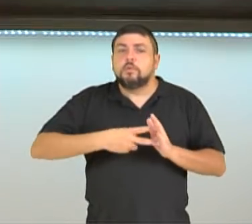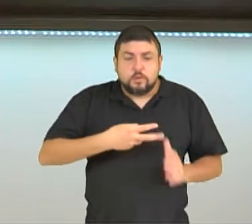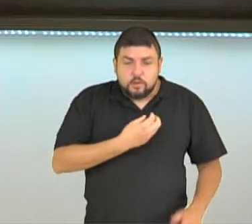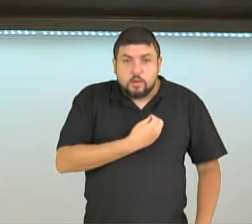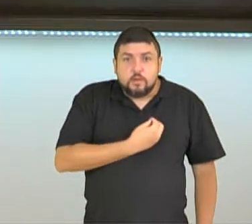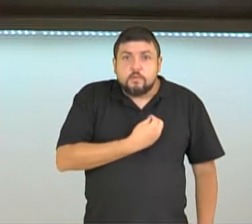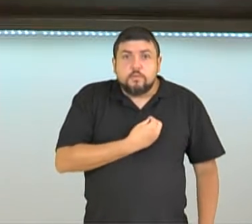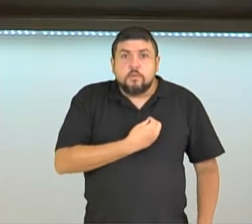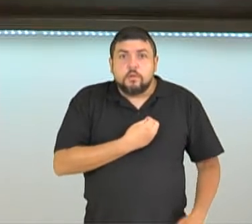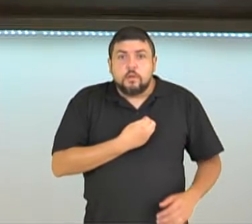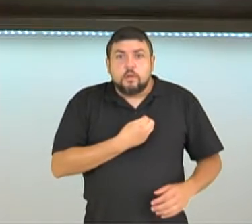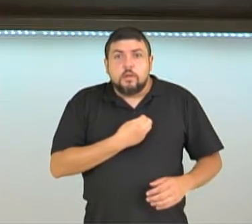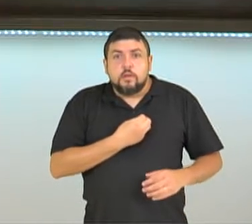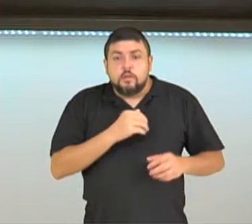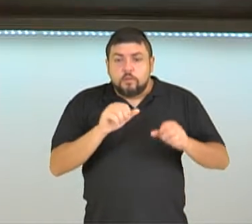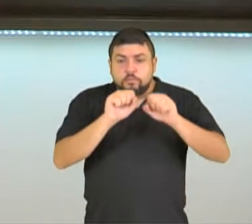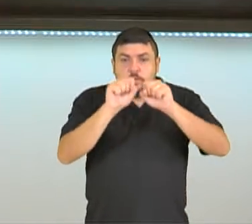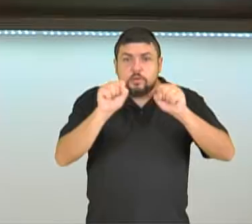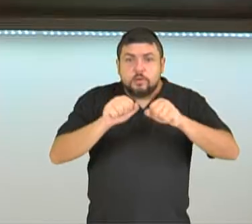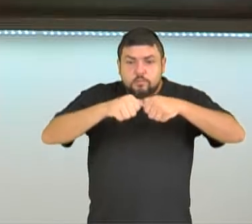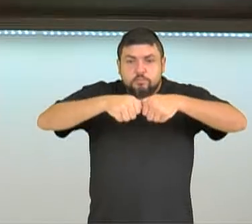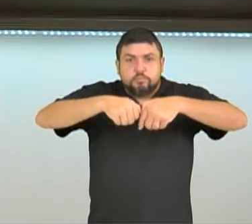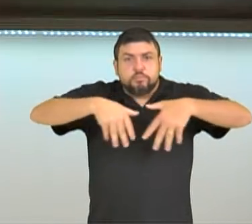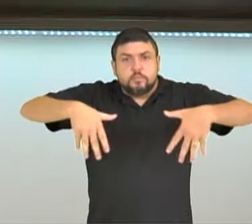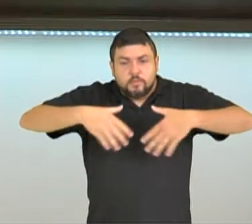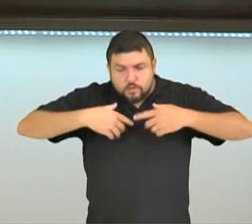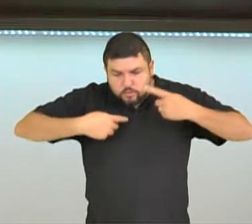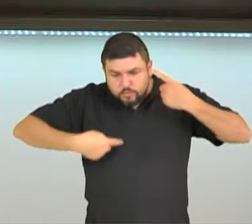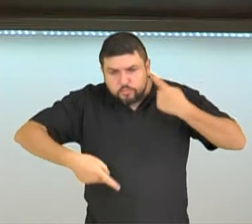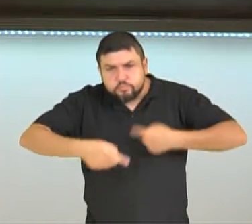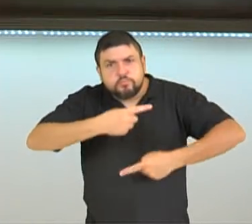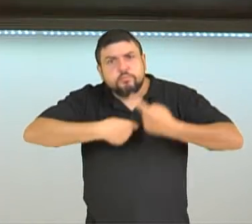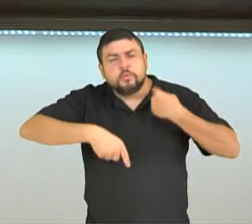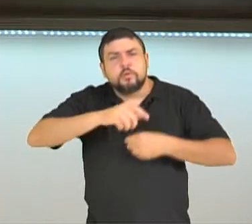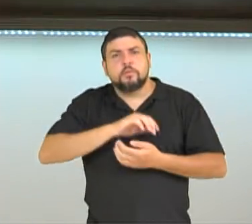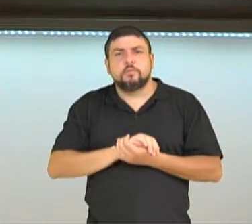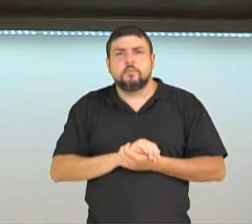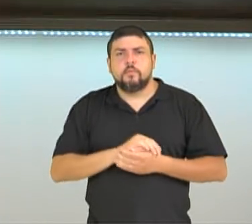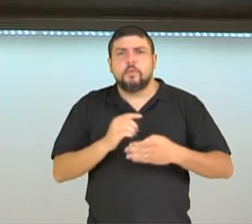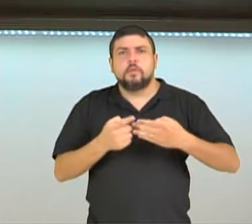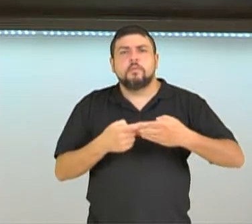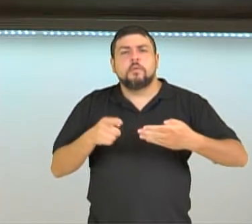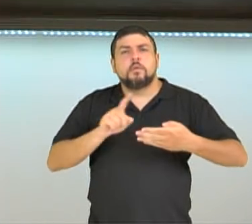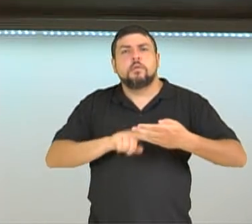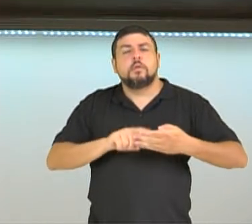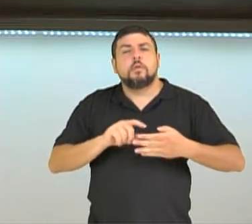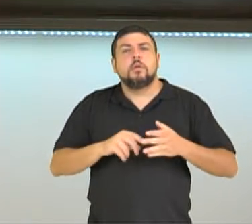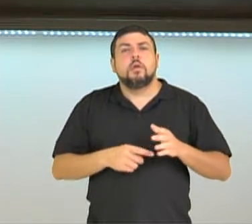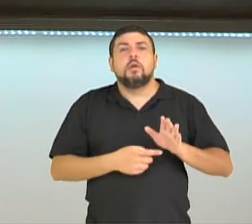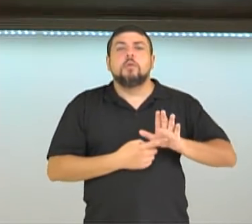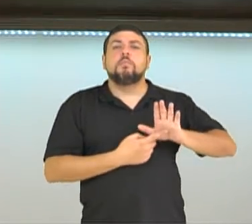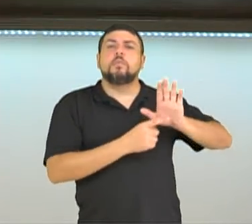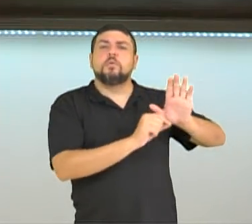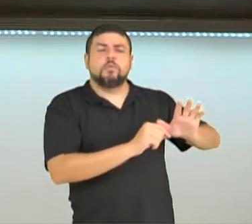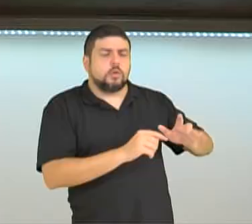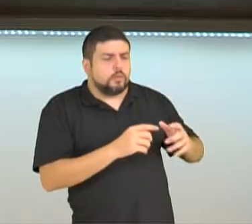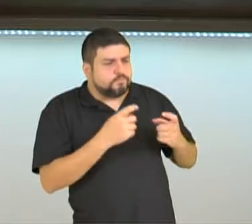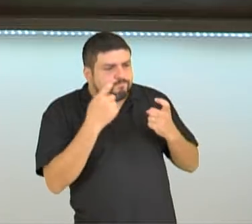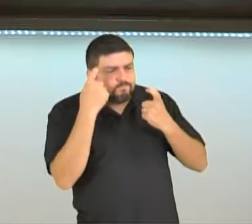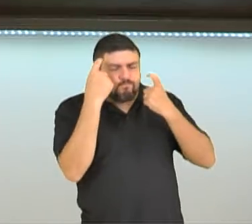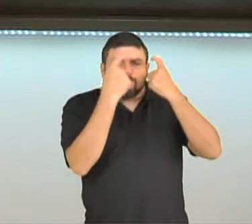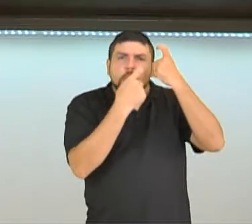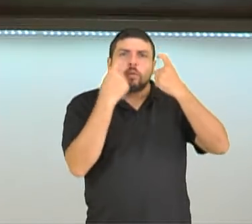o sistema, em todos os sistemas do nosso corpo. Já num sentido figurado, ele mostra a bondade, a